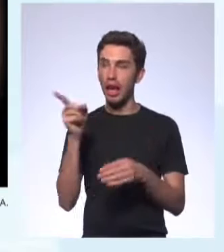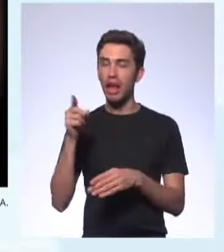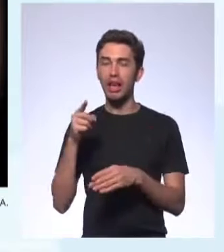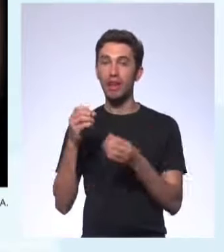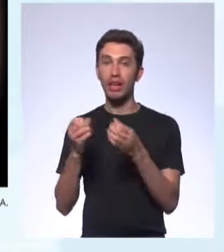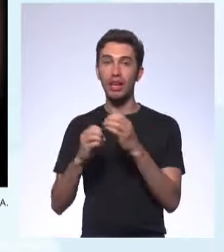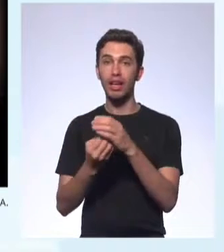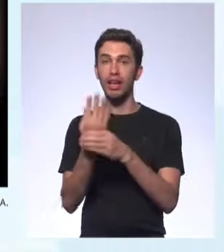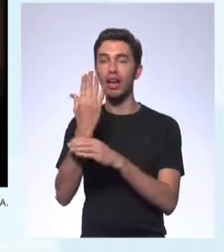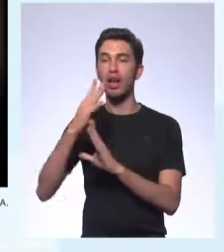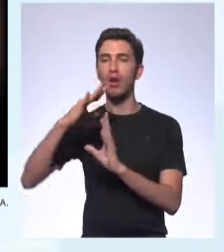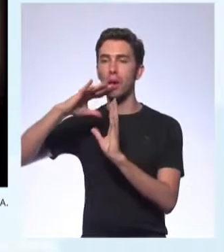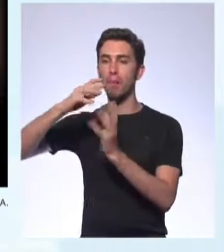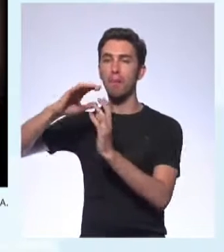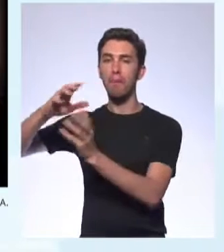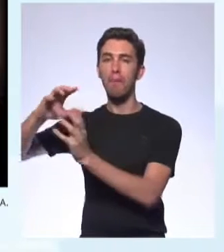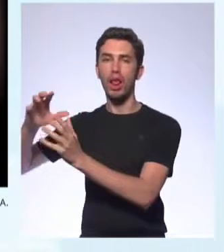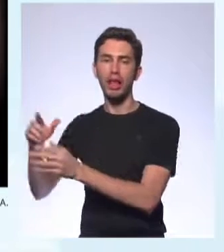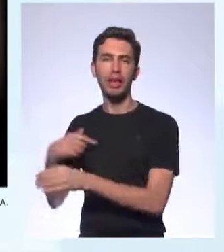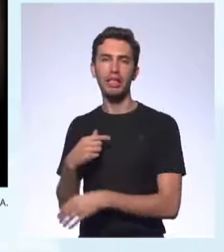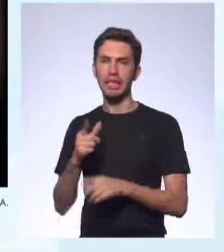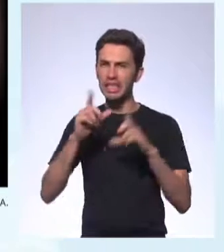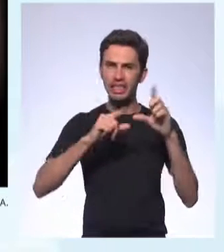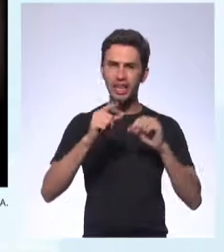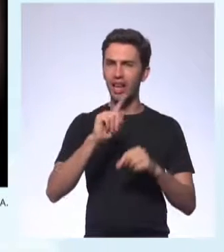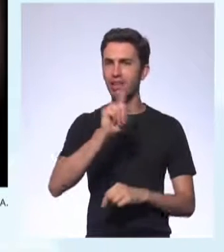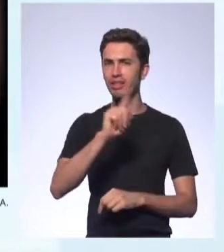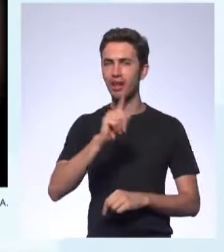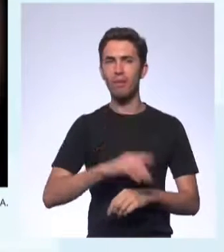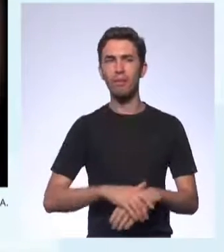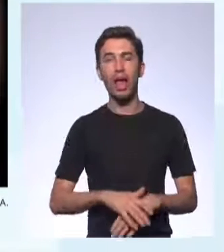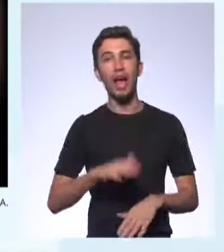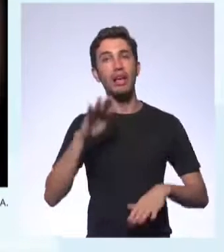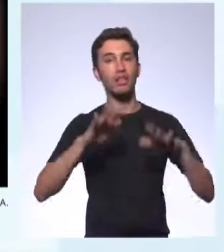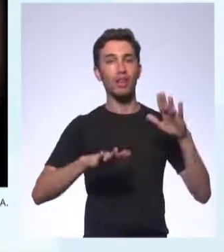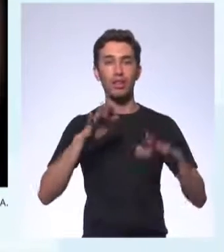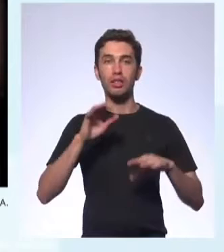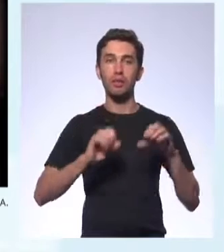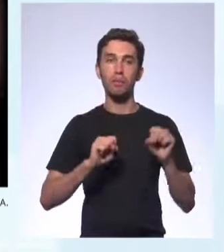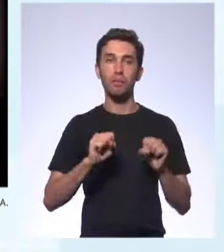A gente vai ter, ainda dessa formação, a gente pode ter